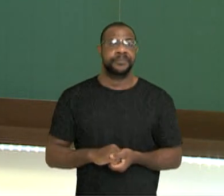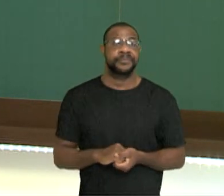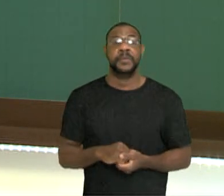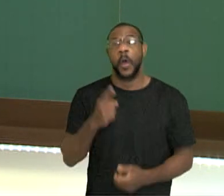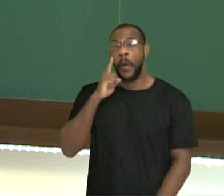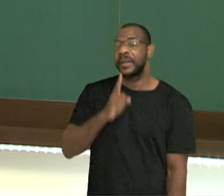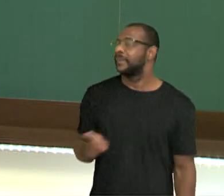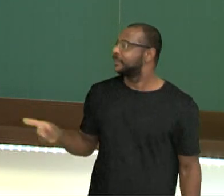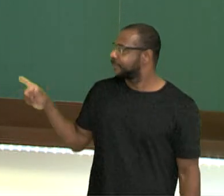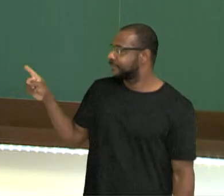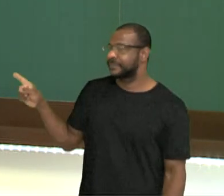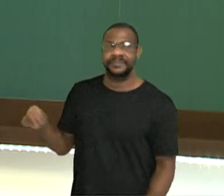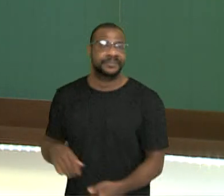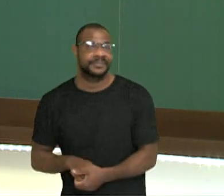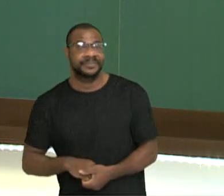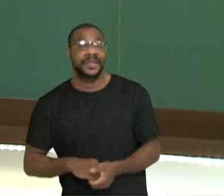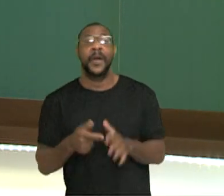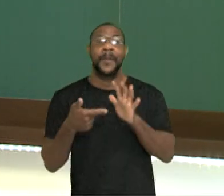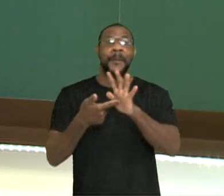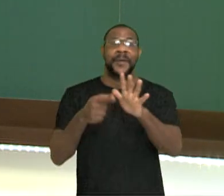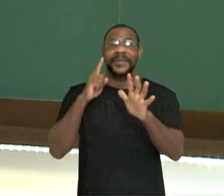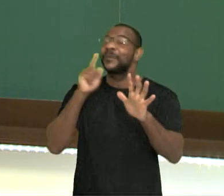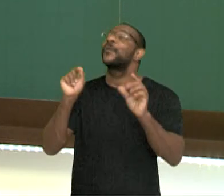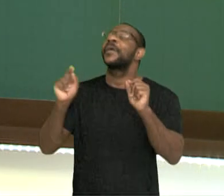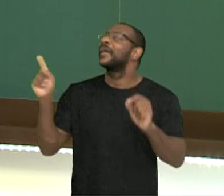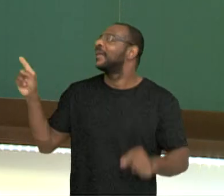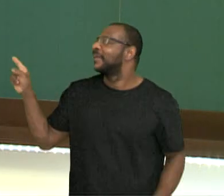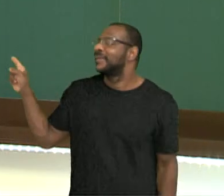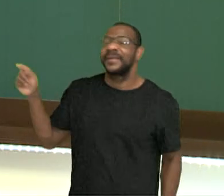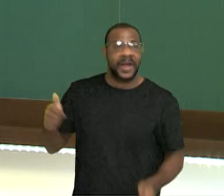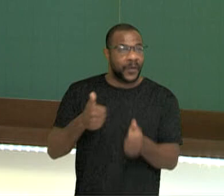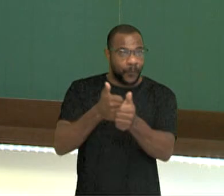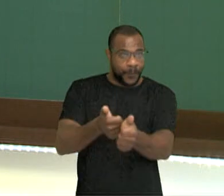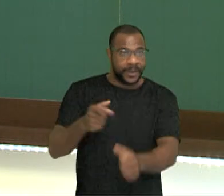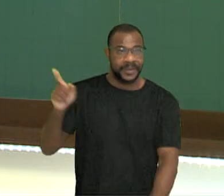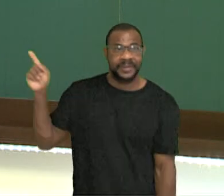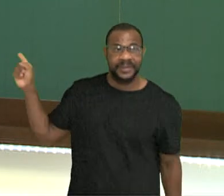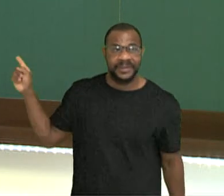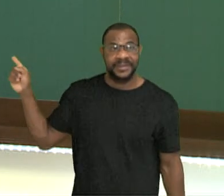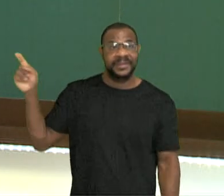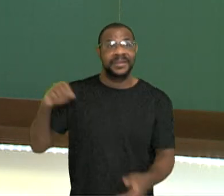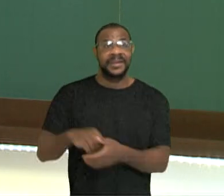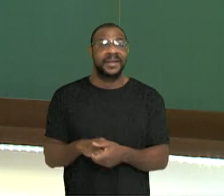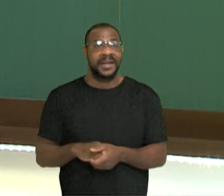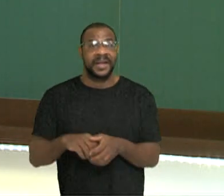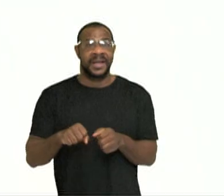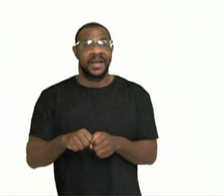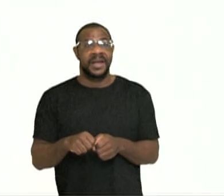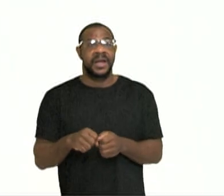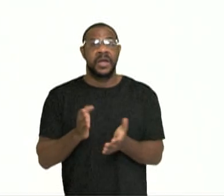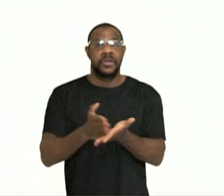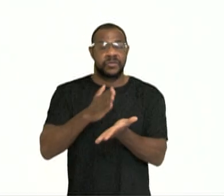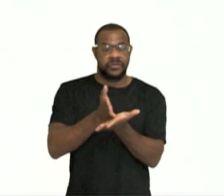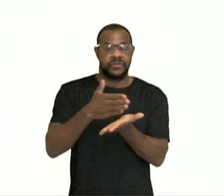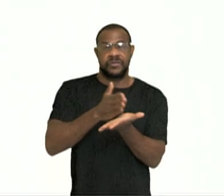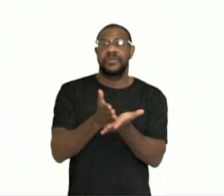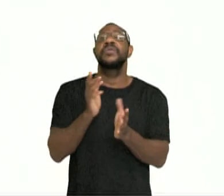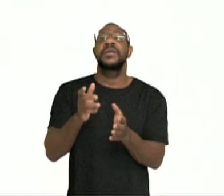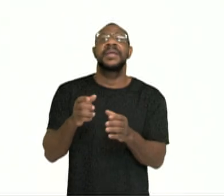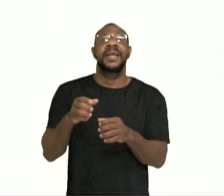Olha lá, este gráfico, o que ele mostra? Acompanha aqui, ele mostra a distribuição da terra, né, de terra no